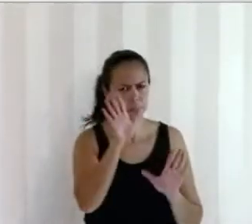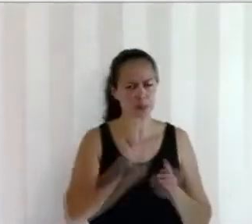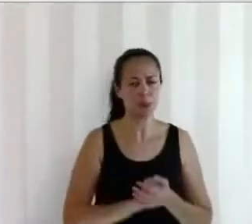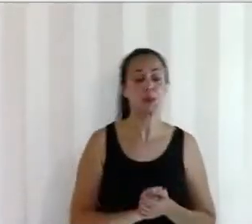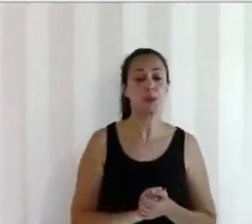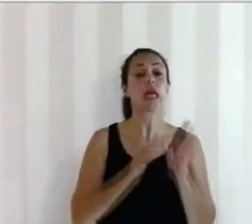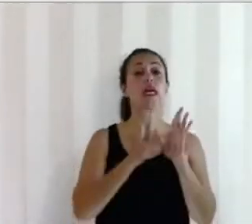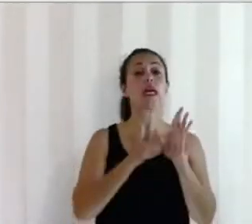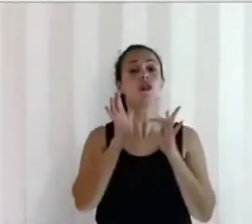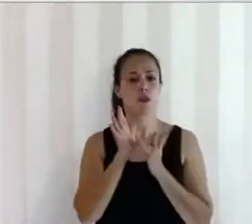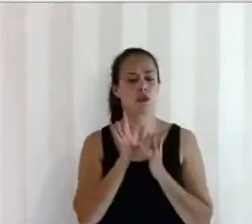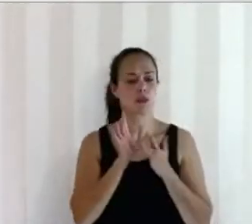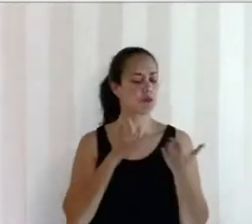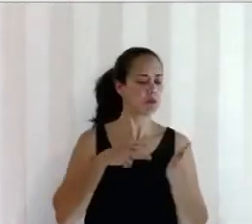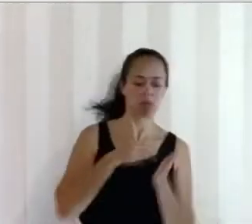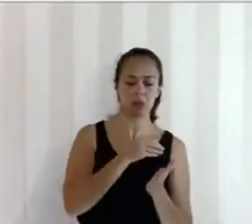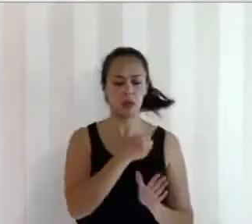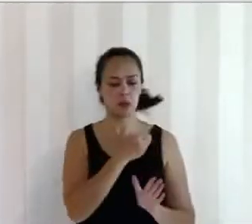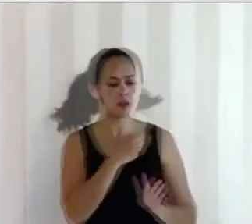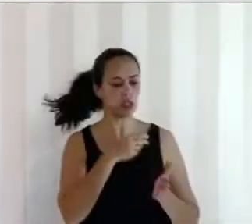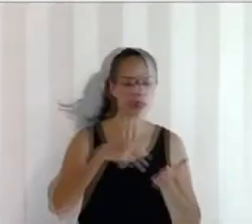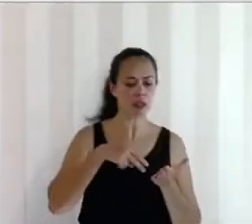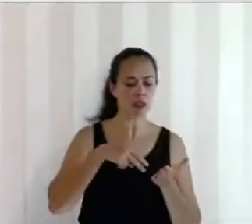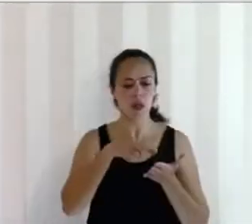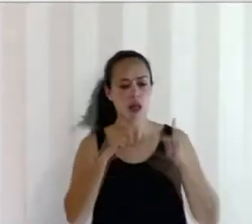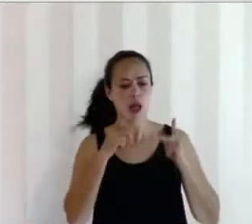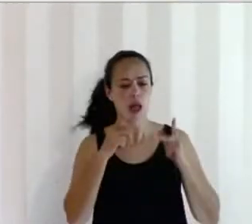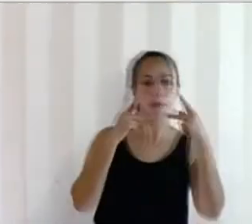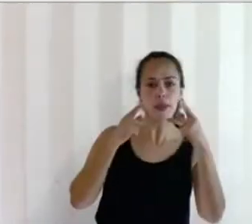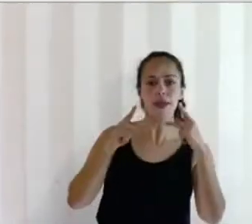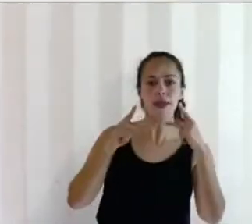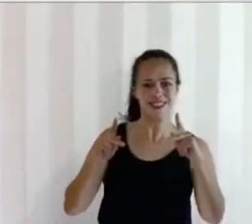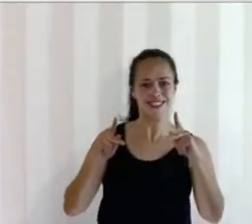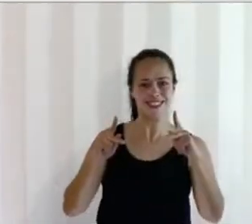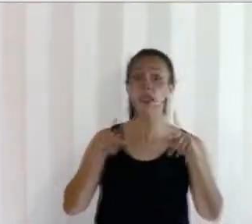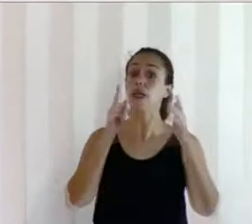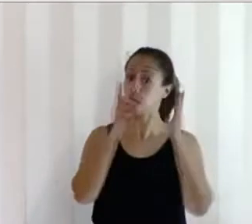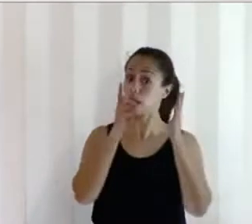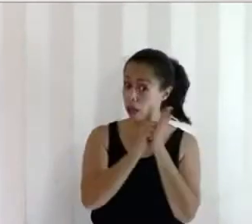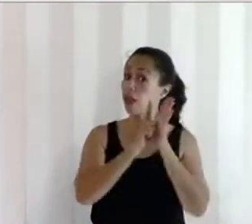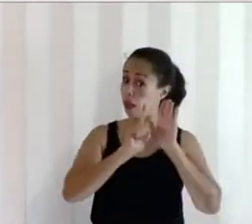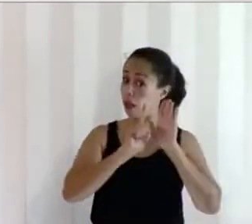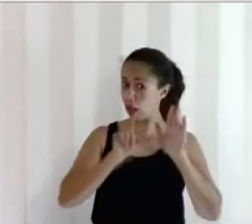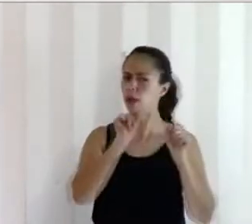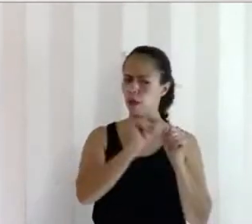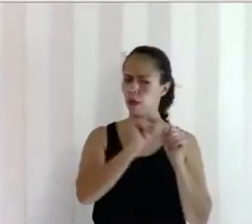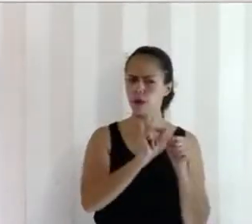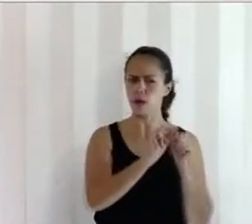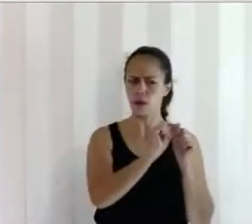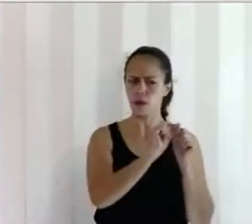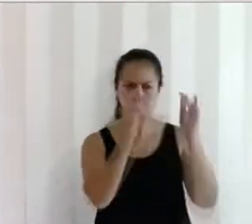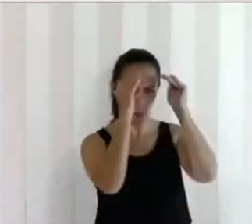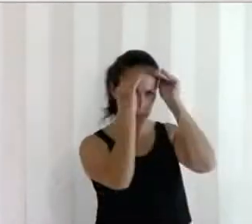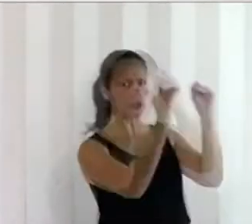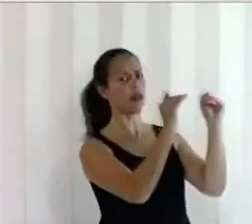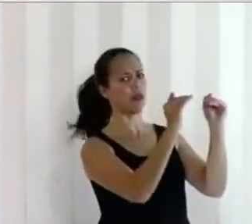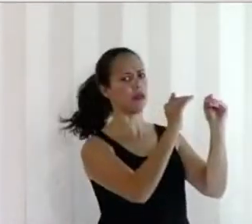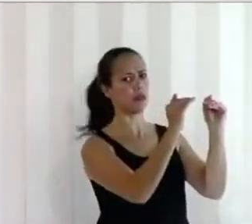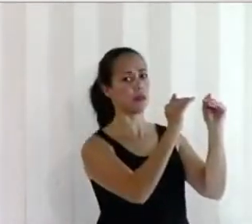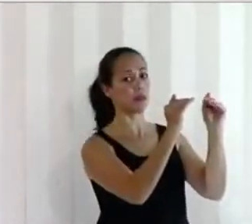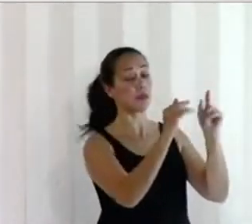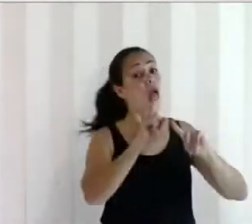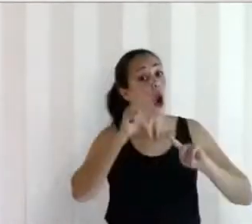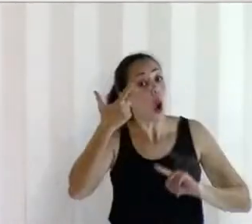legalidade. Ele é acusado de não cumprir a lei. Como é que ele é acusado?